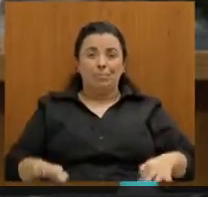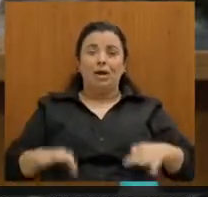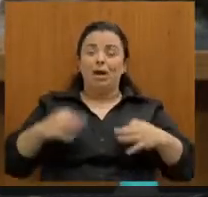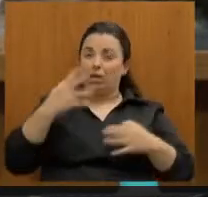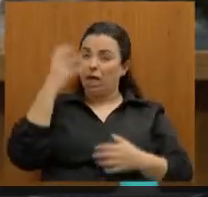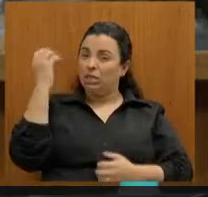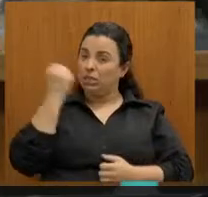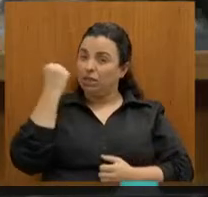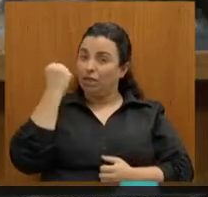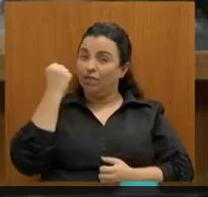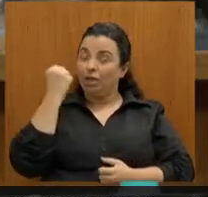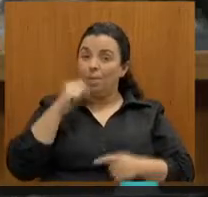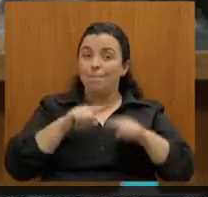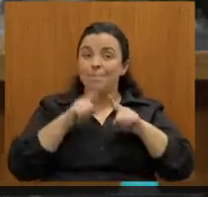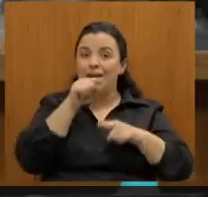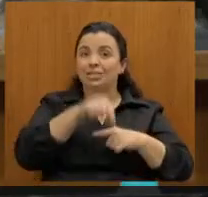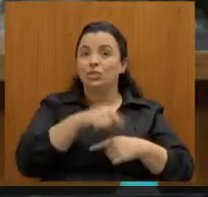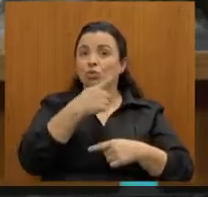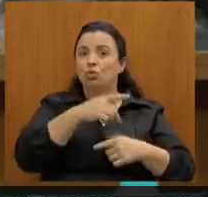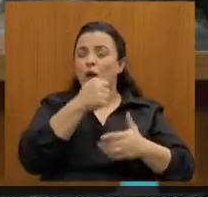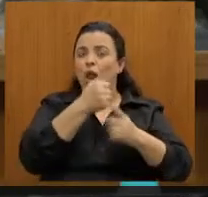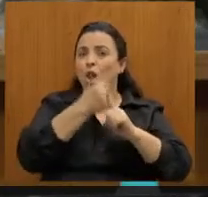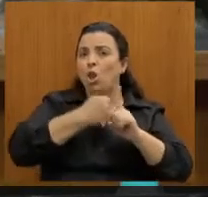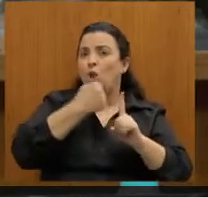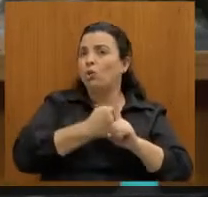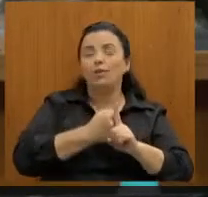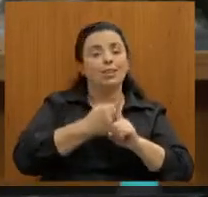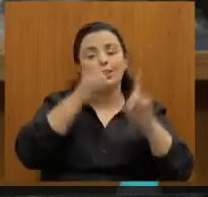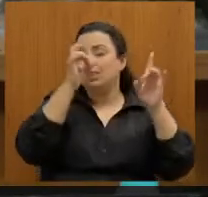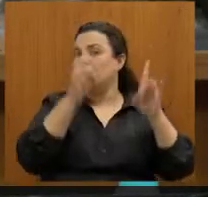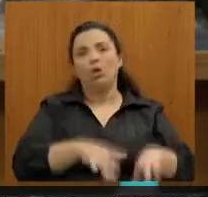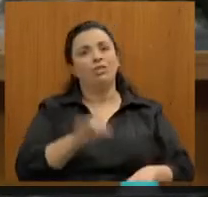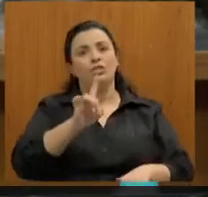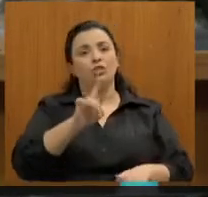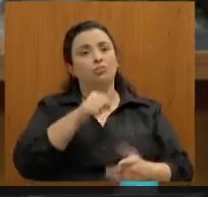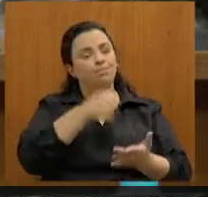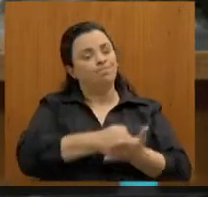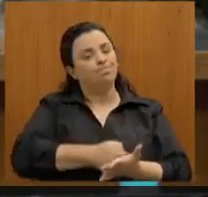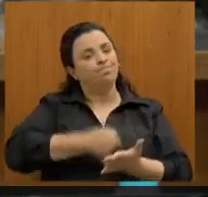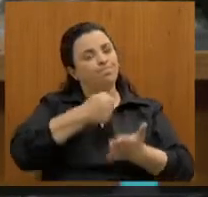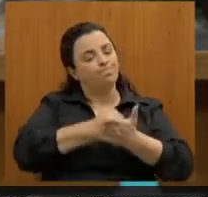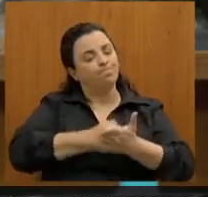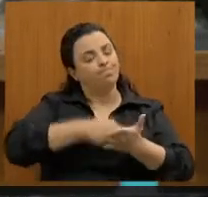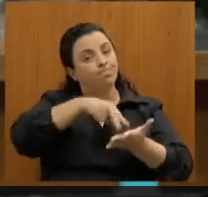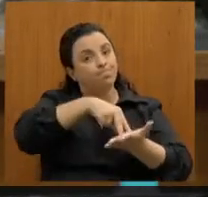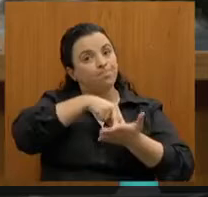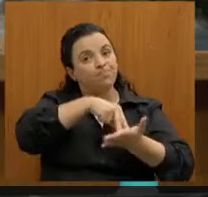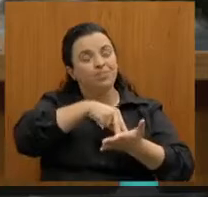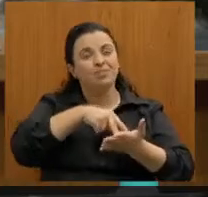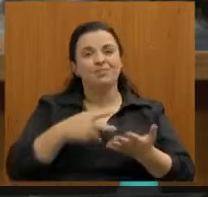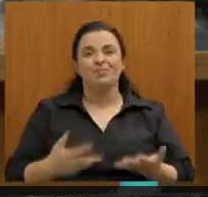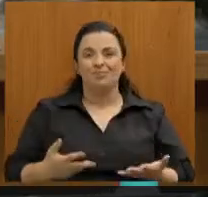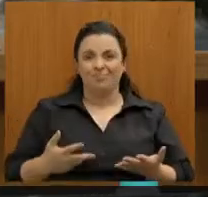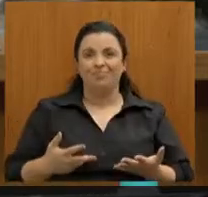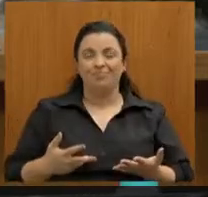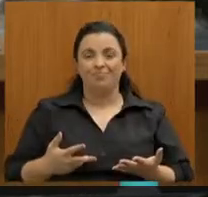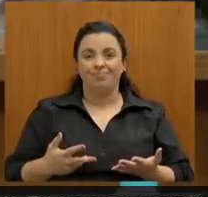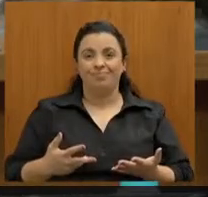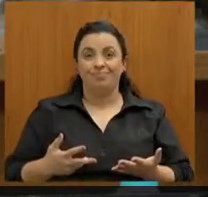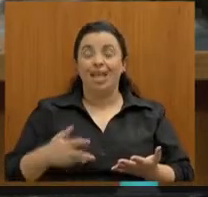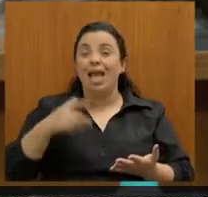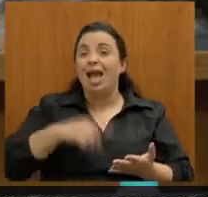também para conhecimento internacional a luta da mulher brasileira a Lei Maria da Penha